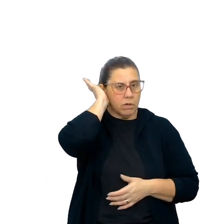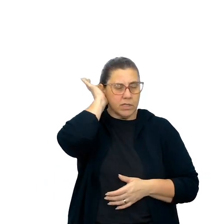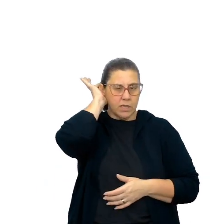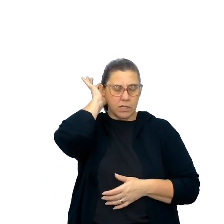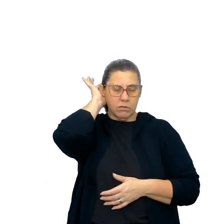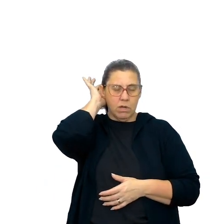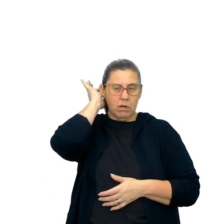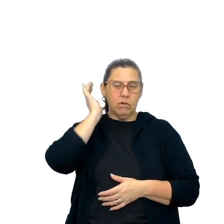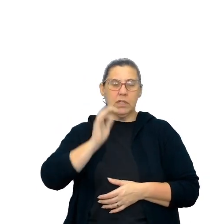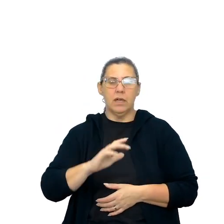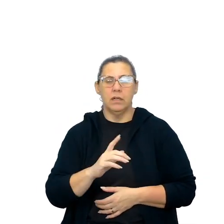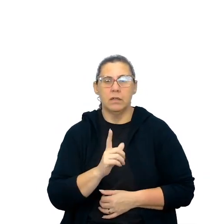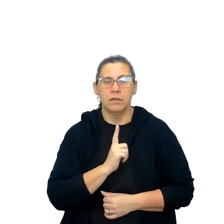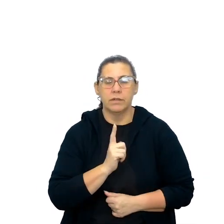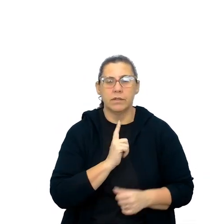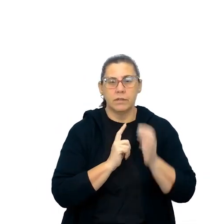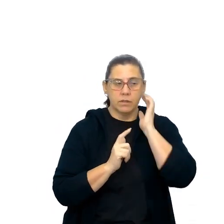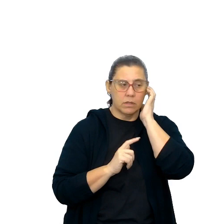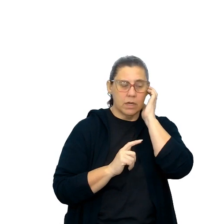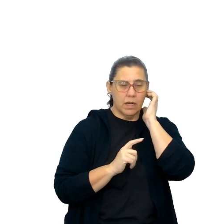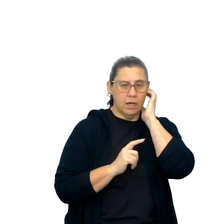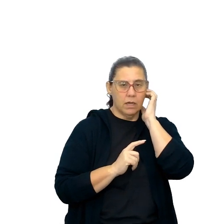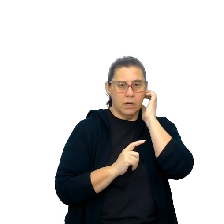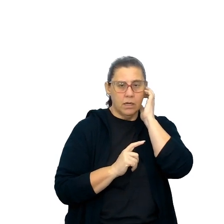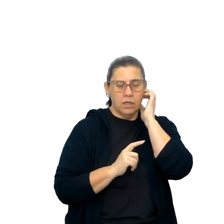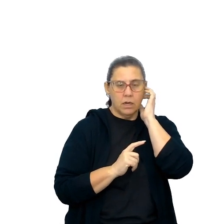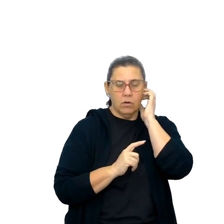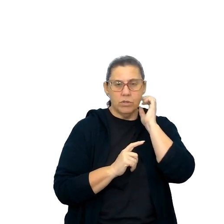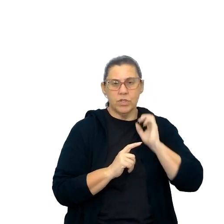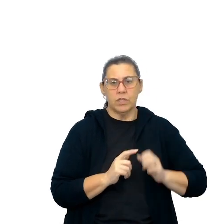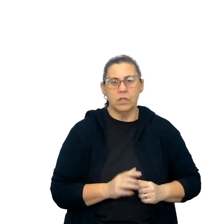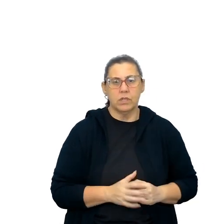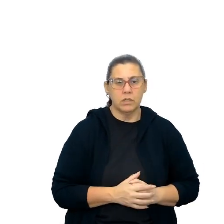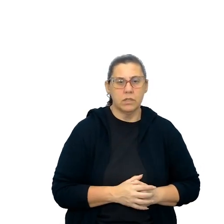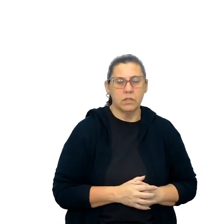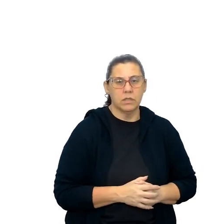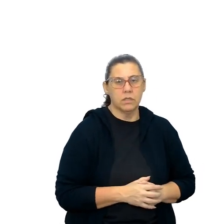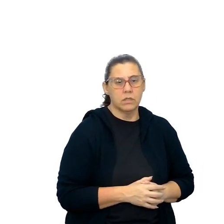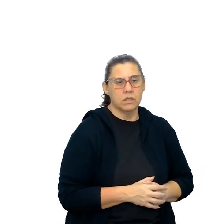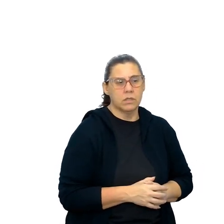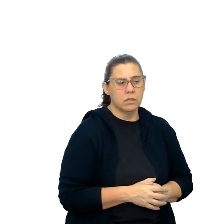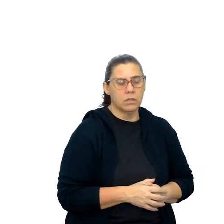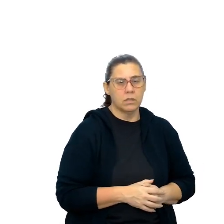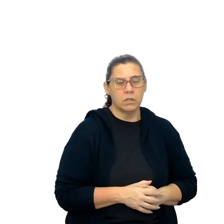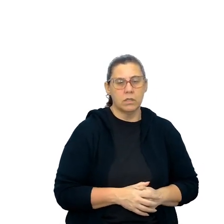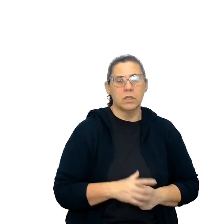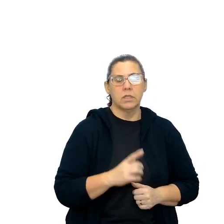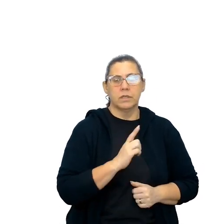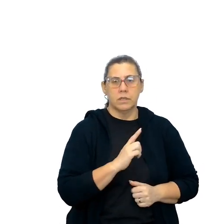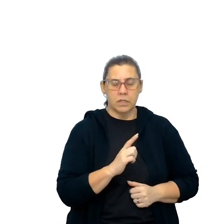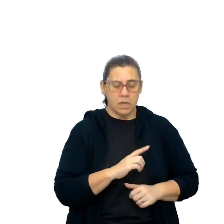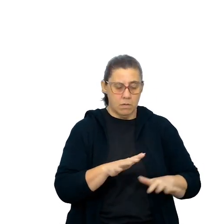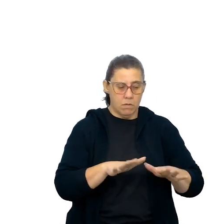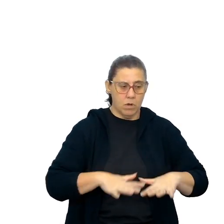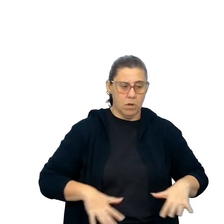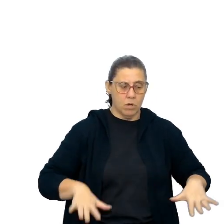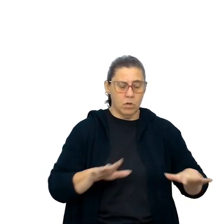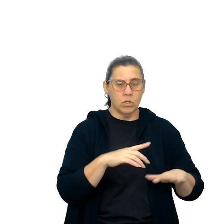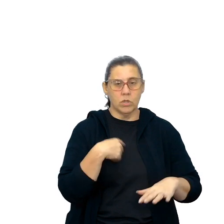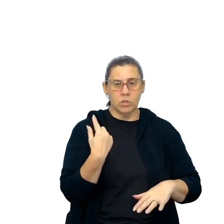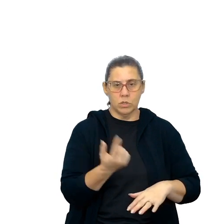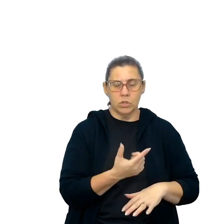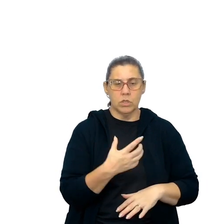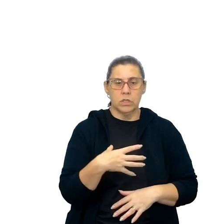ocupando, né? A gente tem o espaço vital, que é o espaço de segurança, que é aquele espaço em que nós